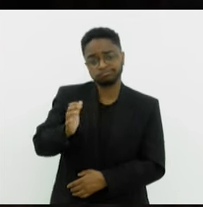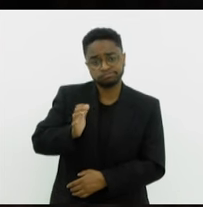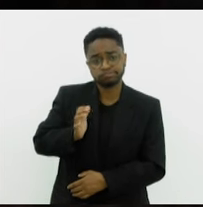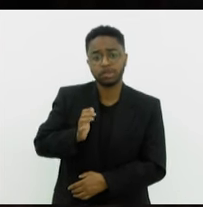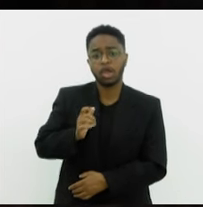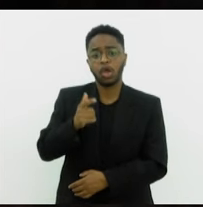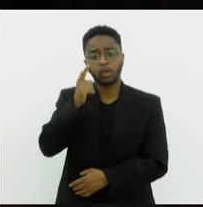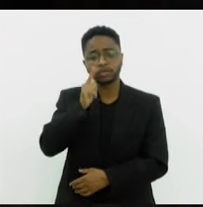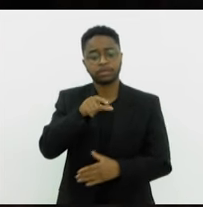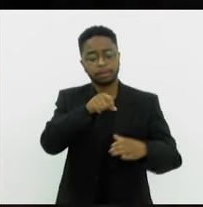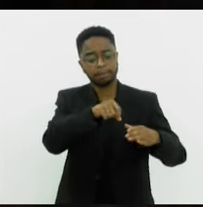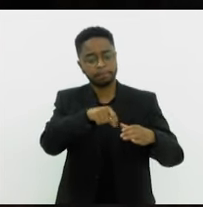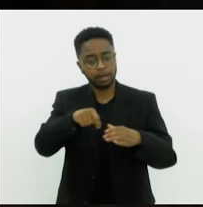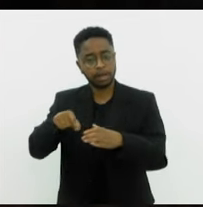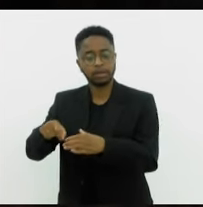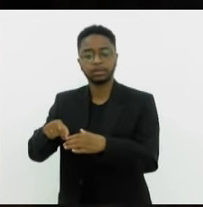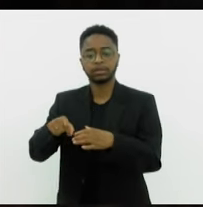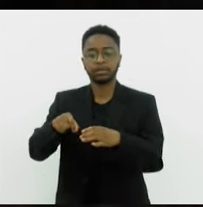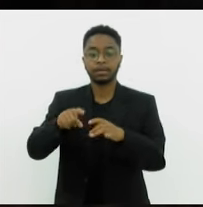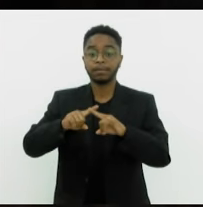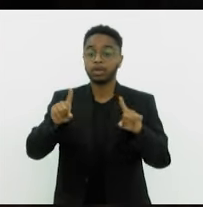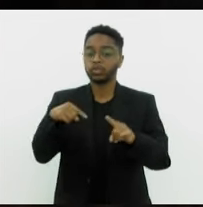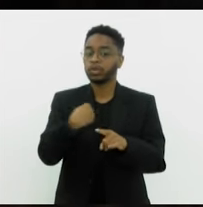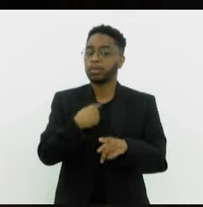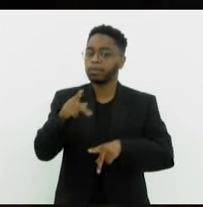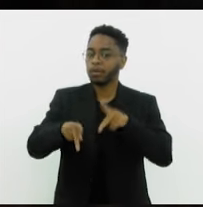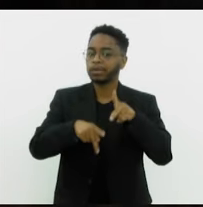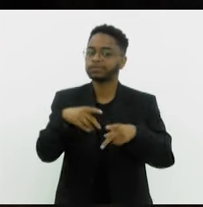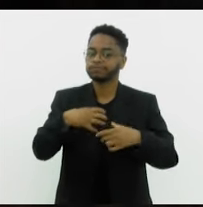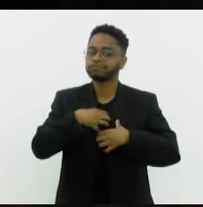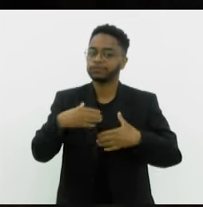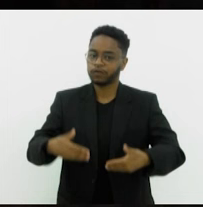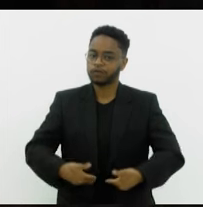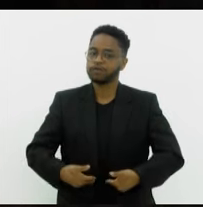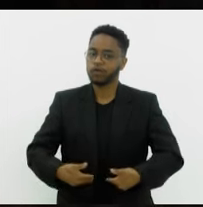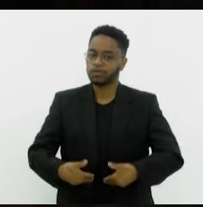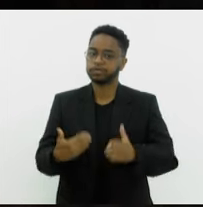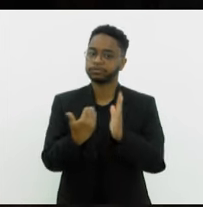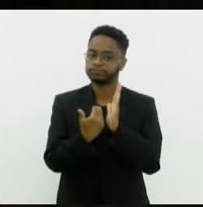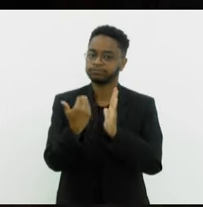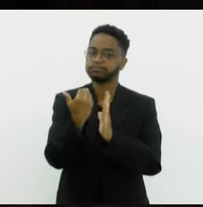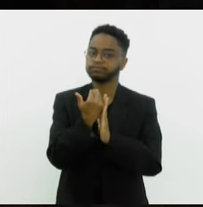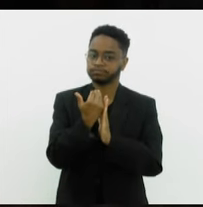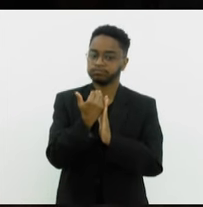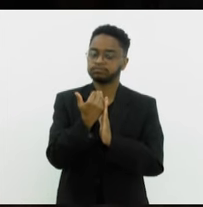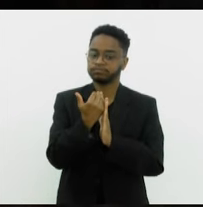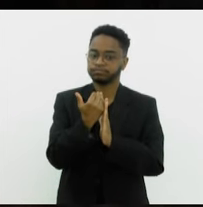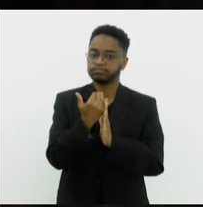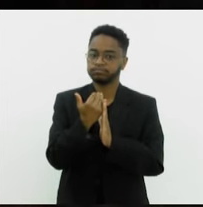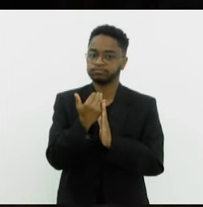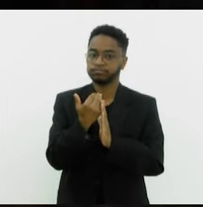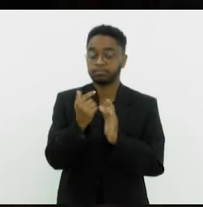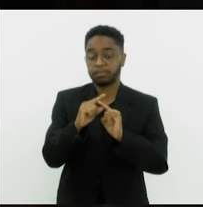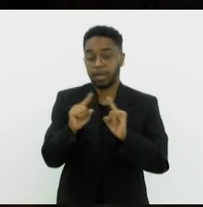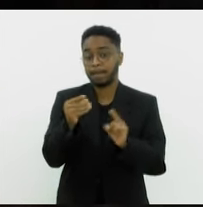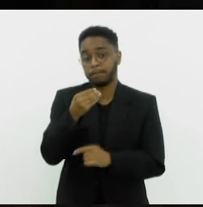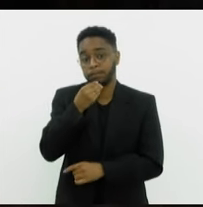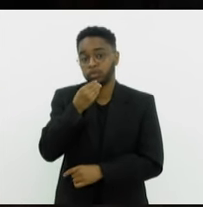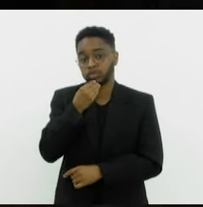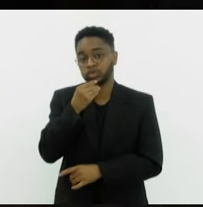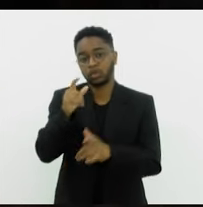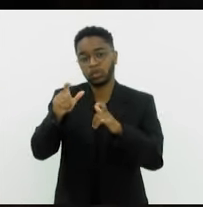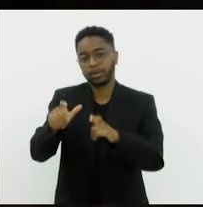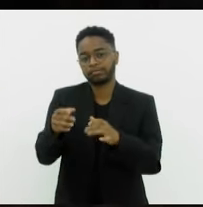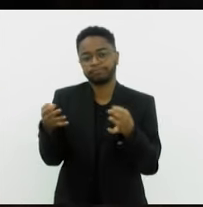produz, e que a nossa população passa tanta fome num lugar onde poderia ser o paraíso